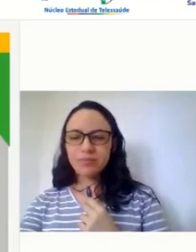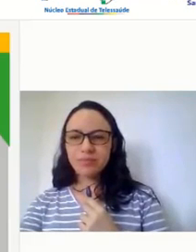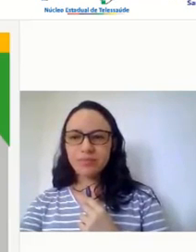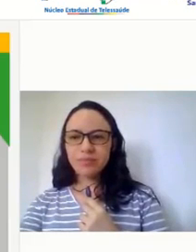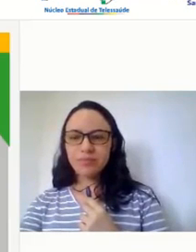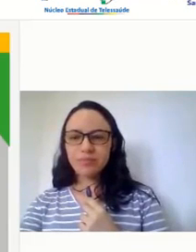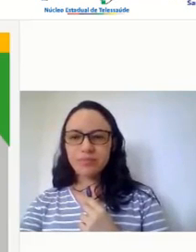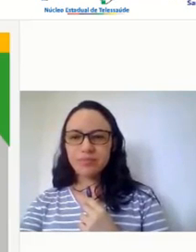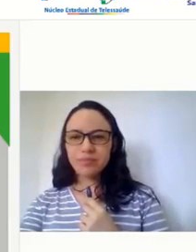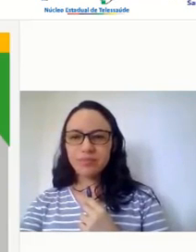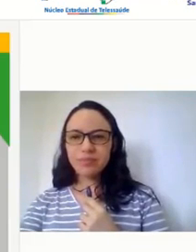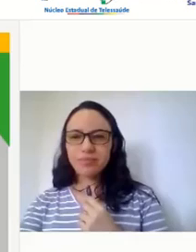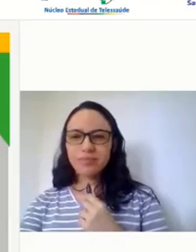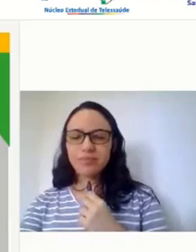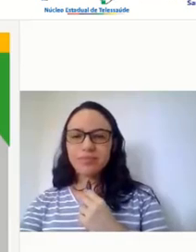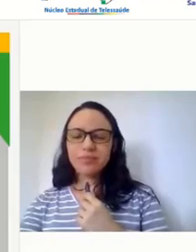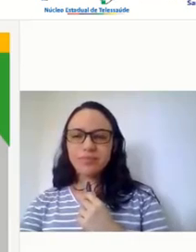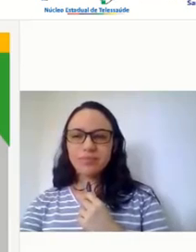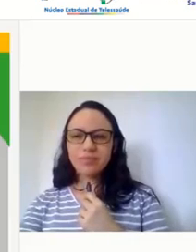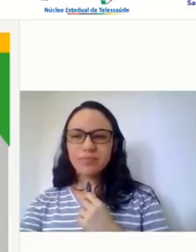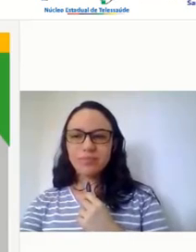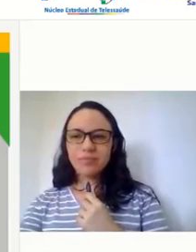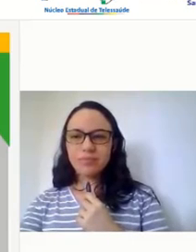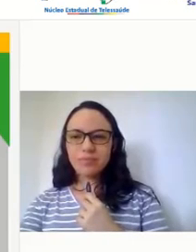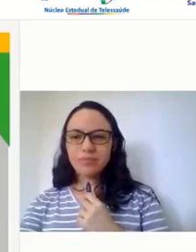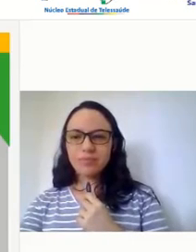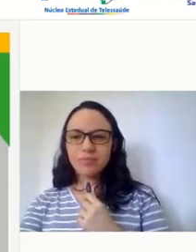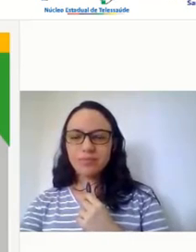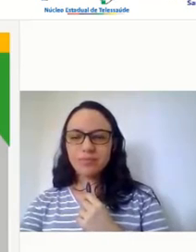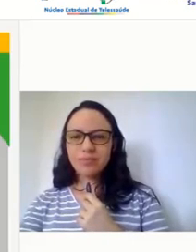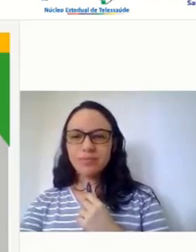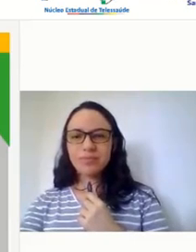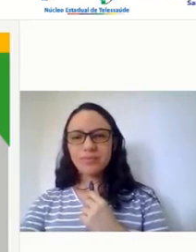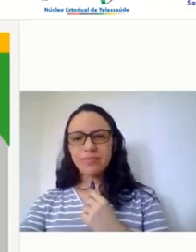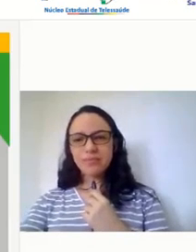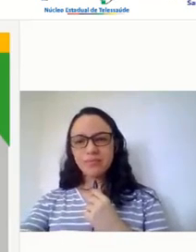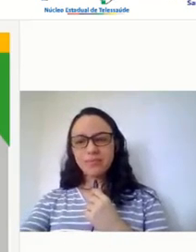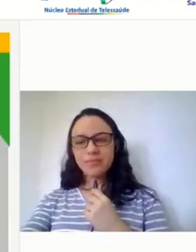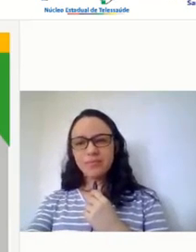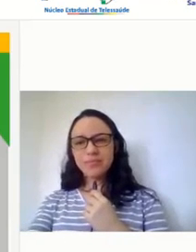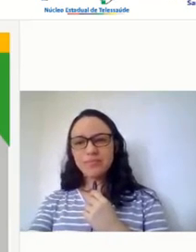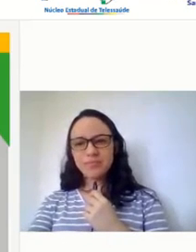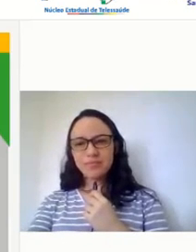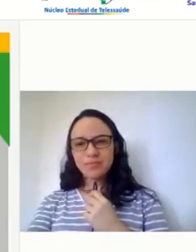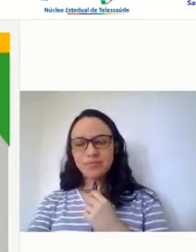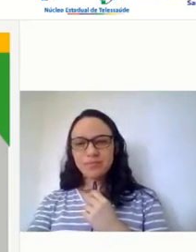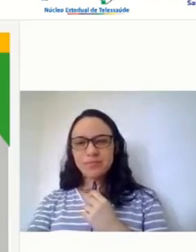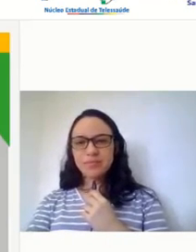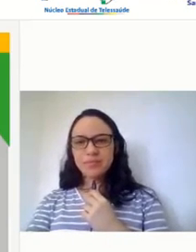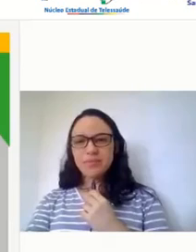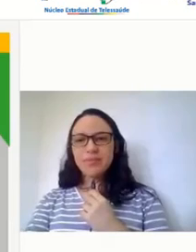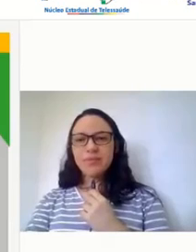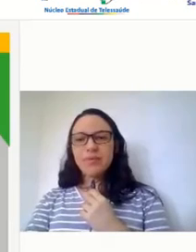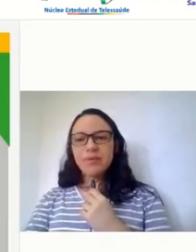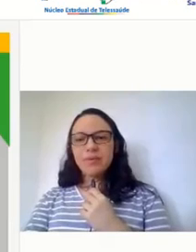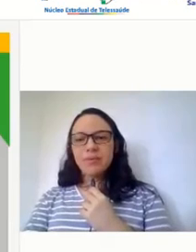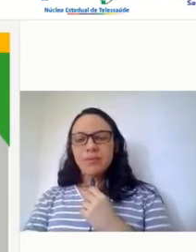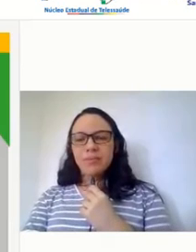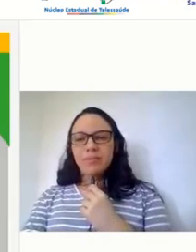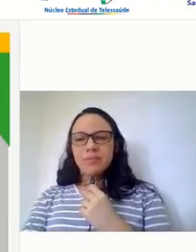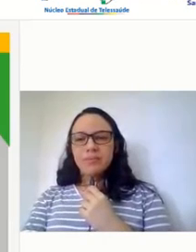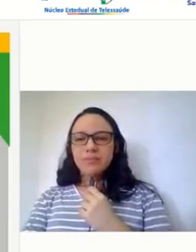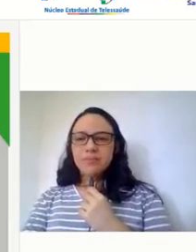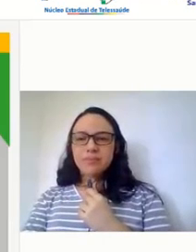a orientação da paramentação paramentação para somente a segurança desse profissional né e vai estará